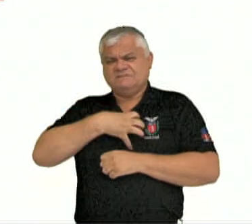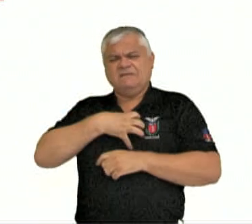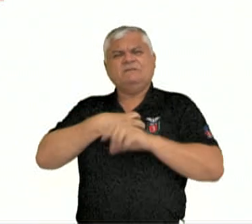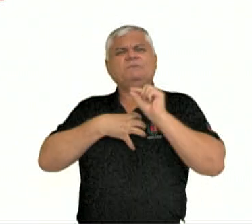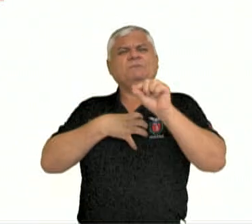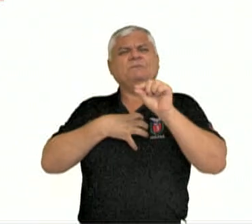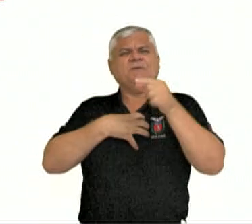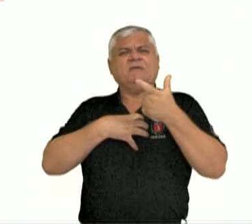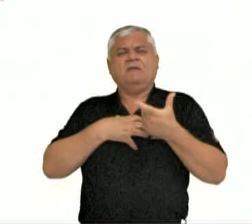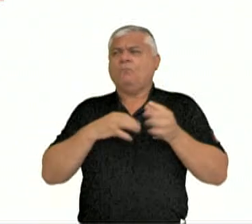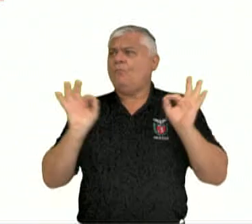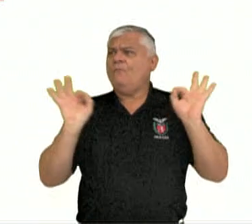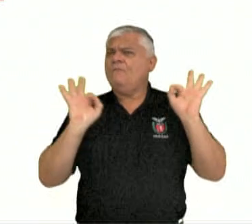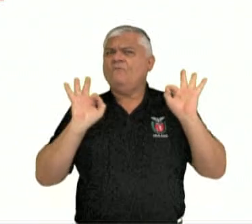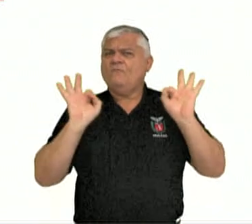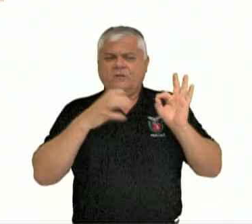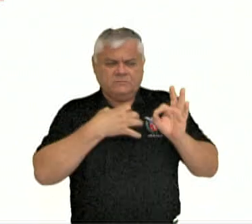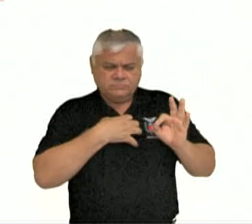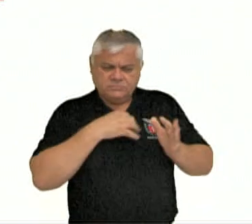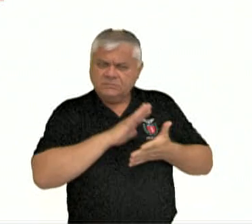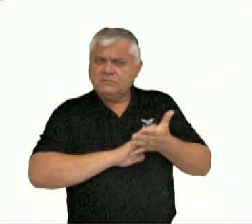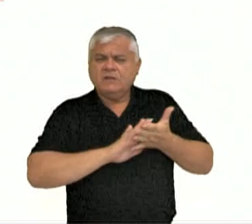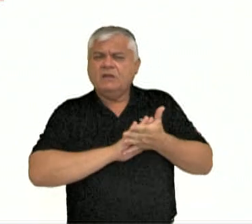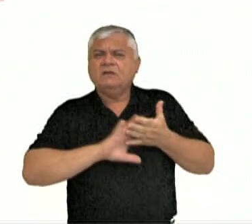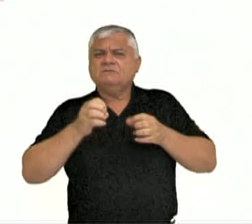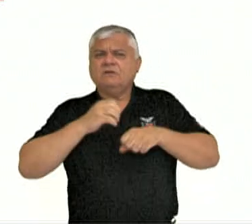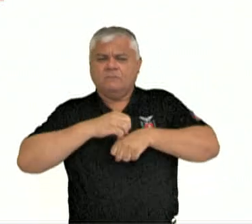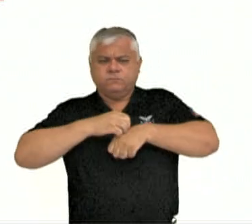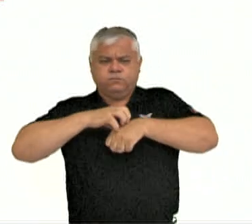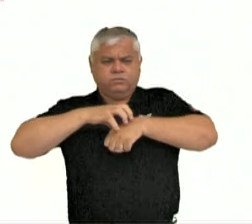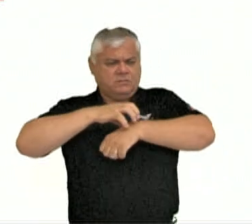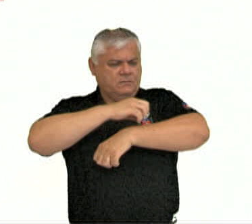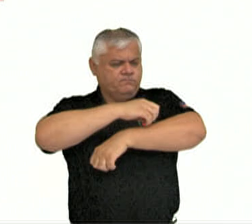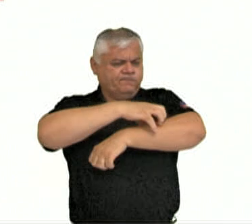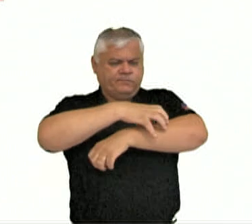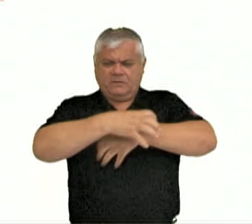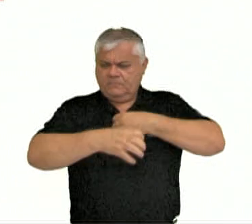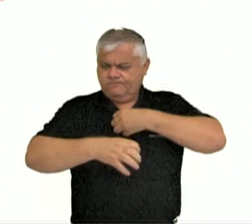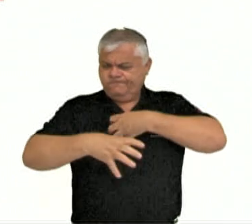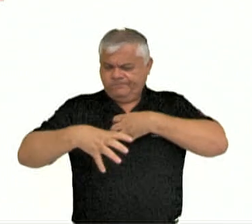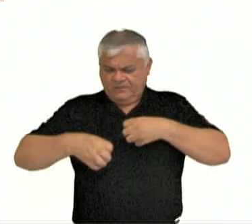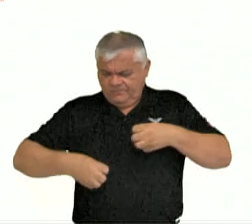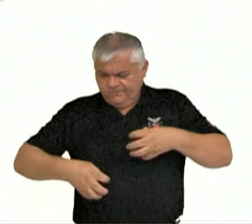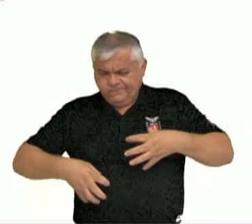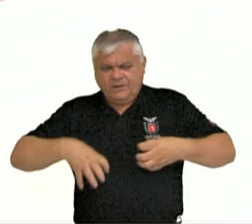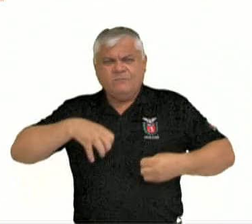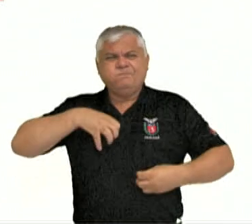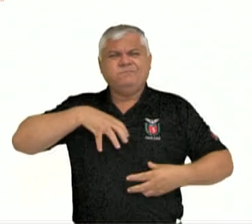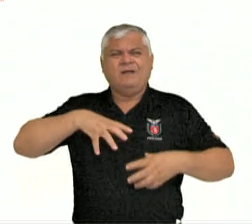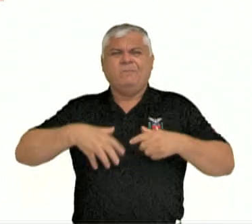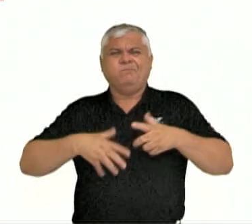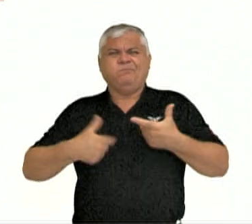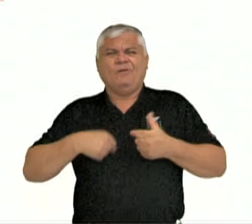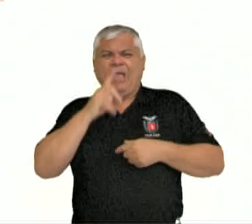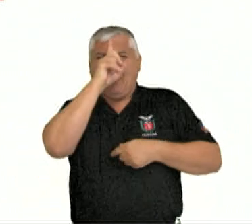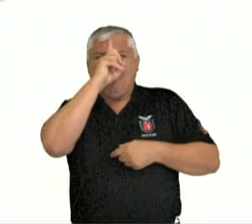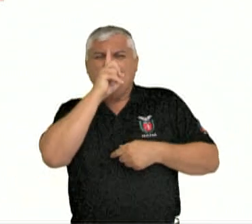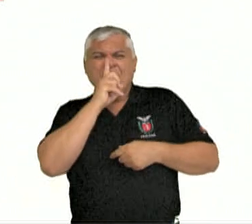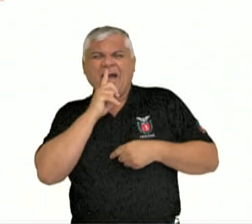doença assintomática e ela causa inflamação em vários locais do organismo, causando uretrite,